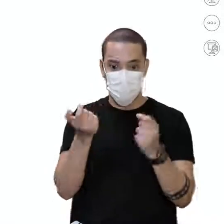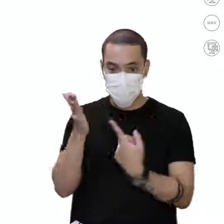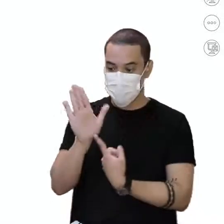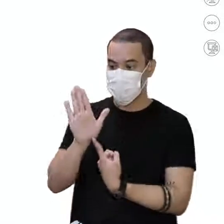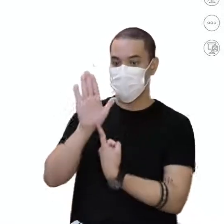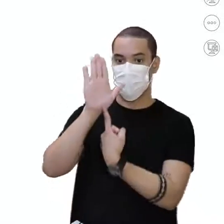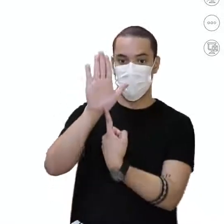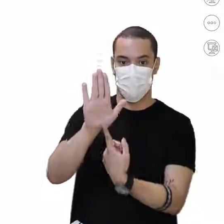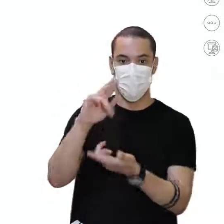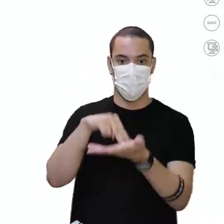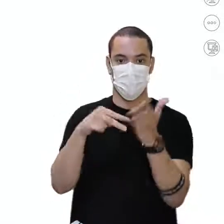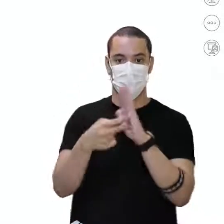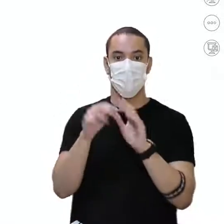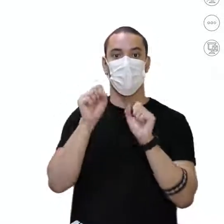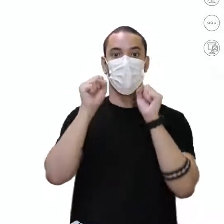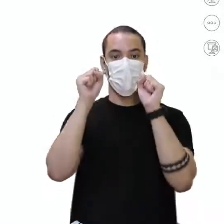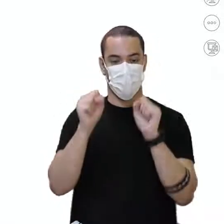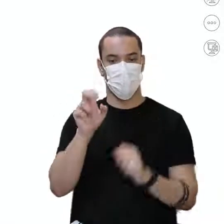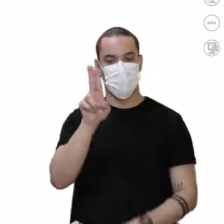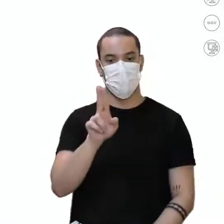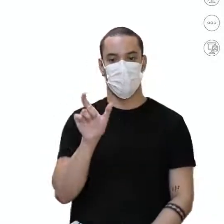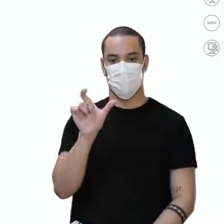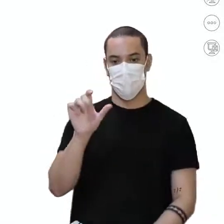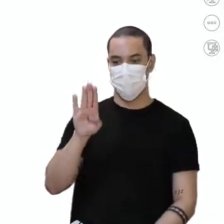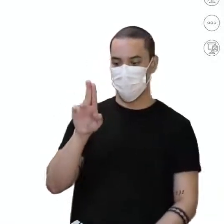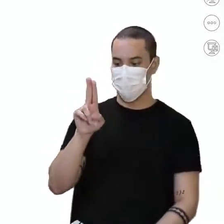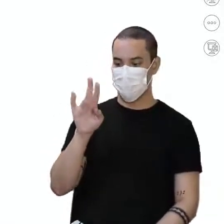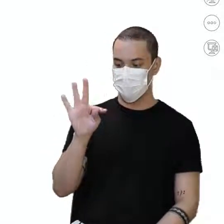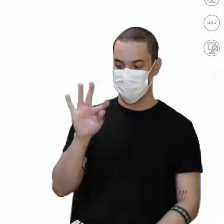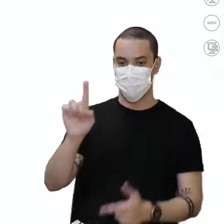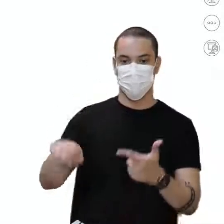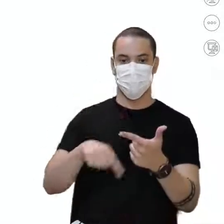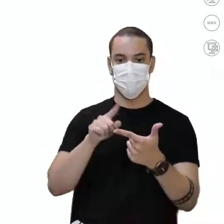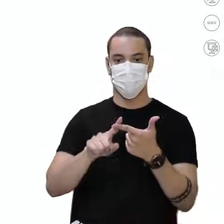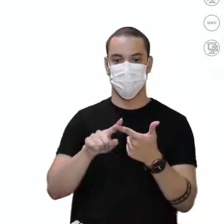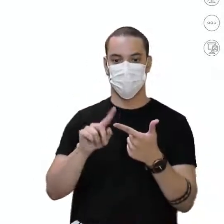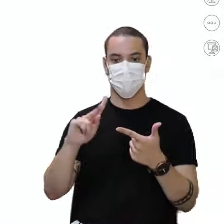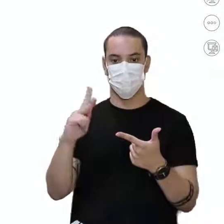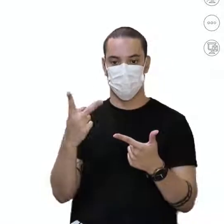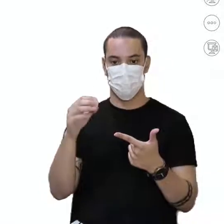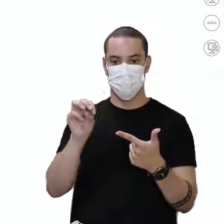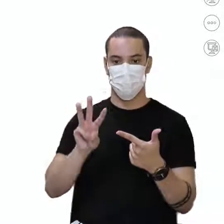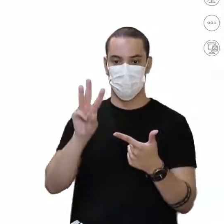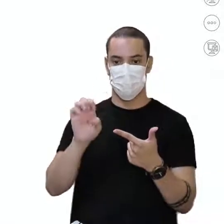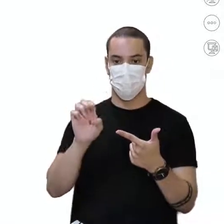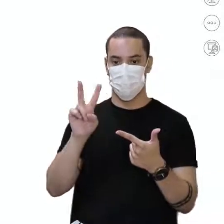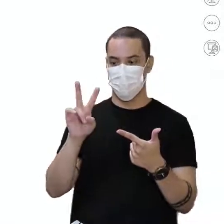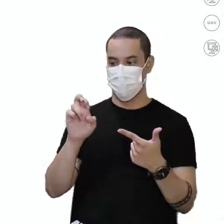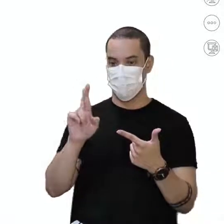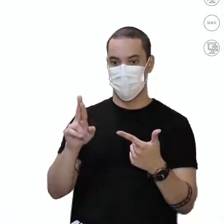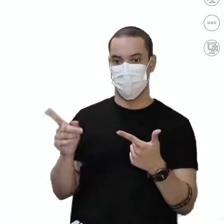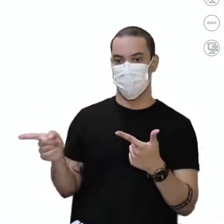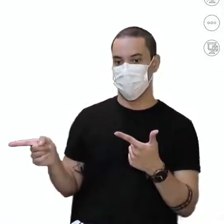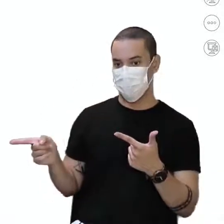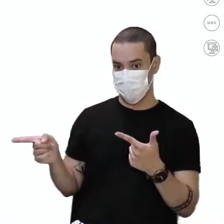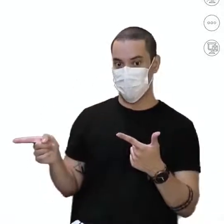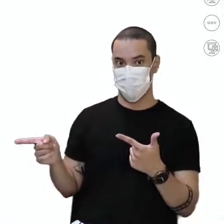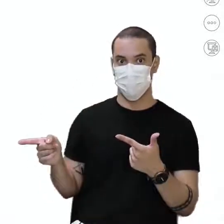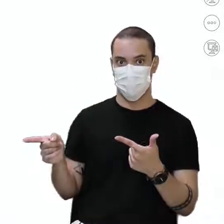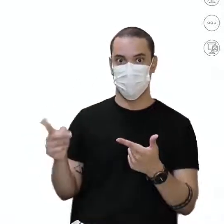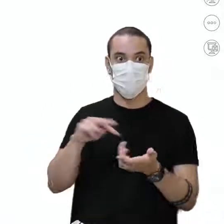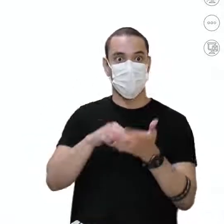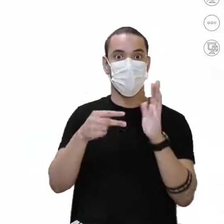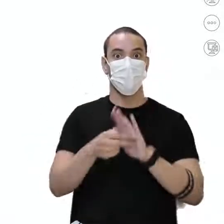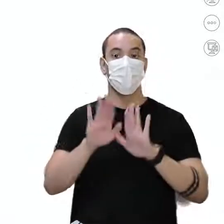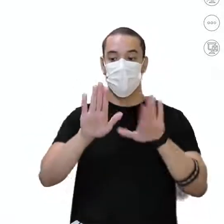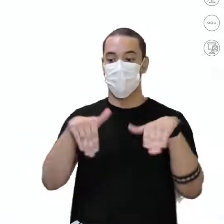usa a palavra but, que significa mais, ou então a palavra however, que é entretanto. Seria assim